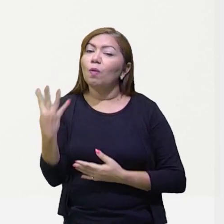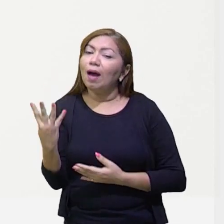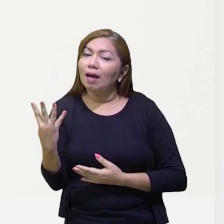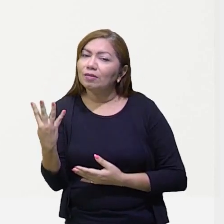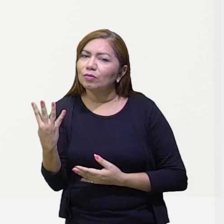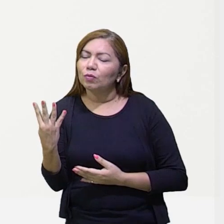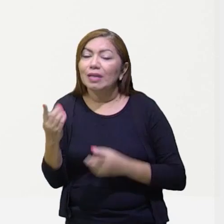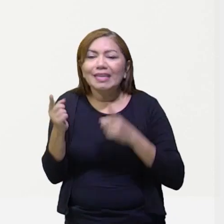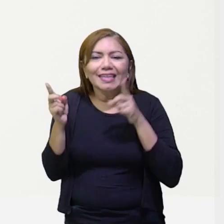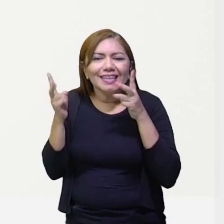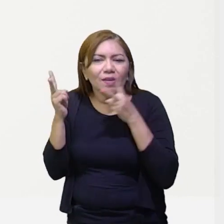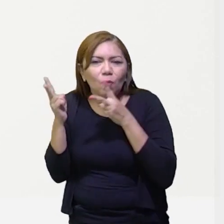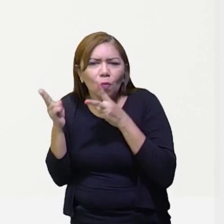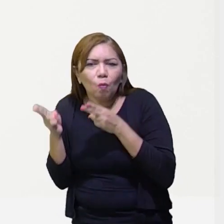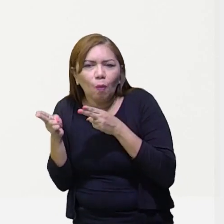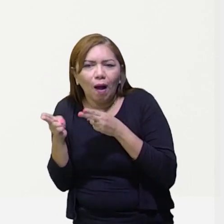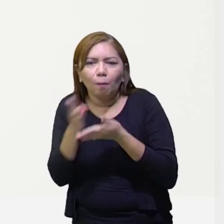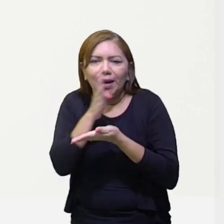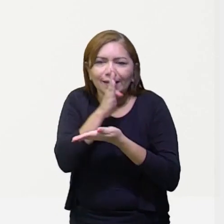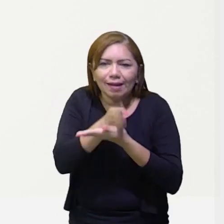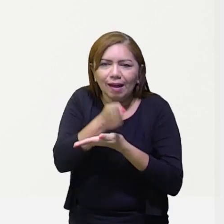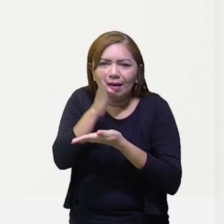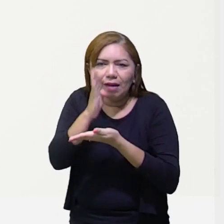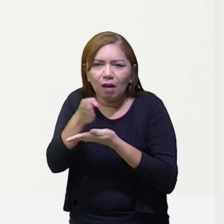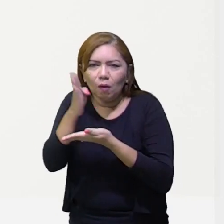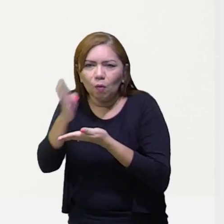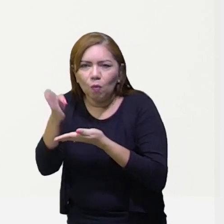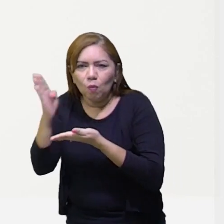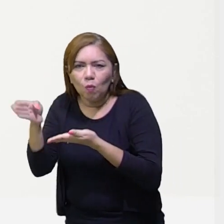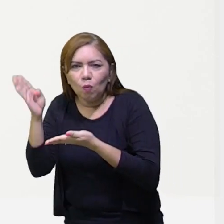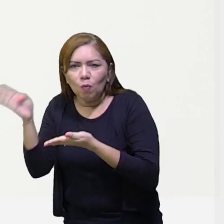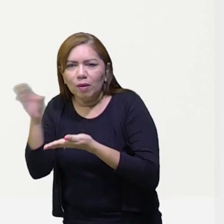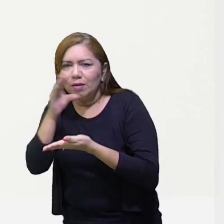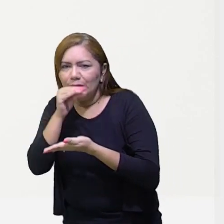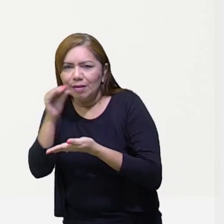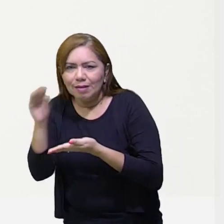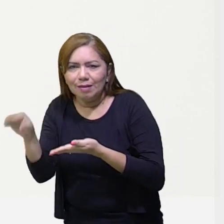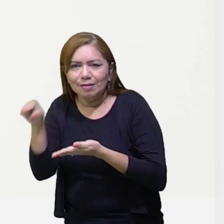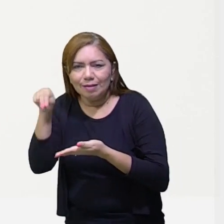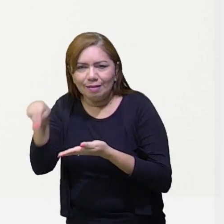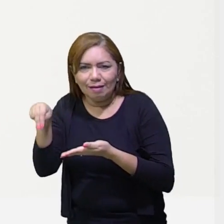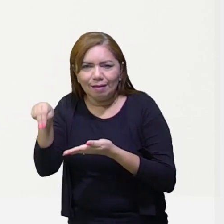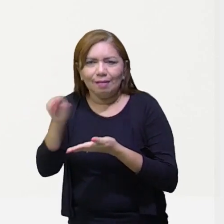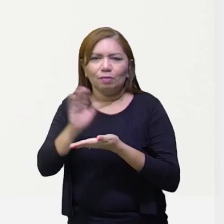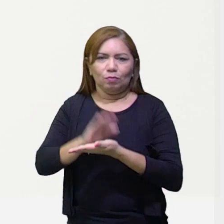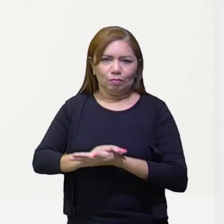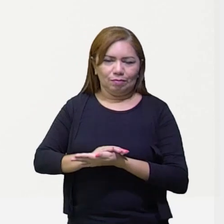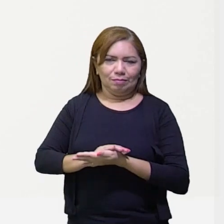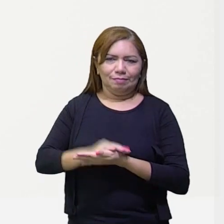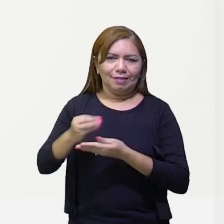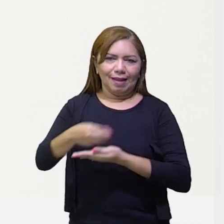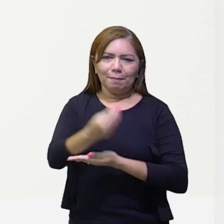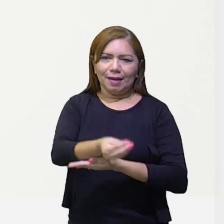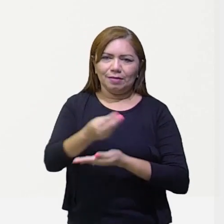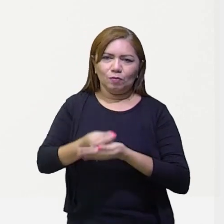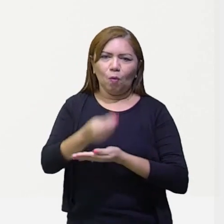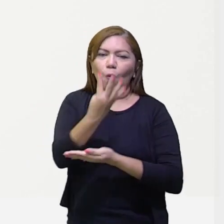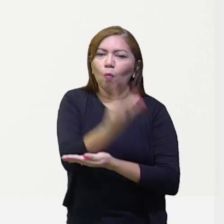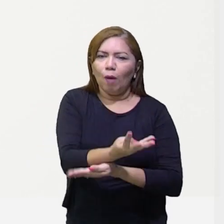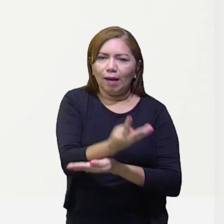quantos ovos? 4, não é verdade? 5 netinhos vão ganhar 4 ovos cada um. E se você pegar aqui,